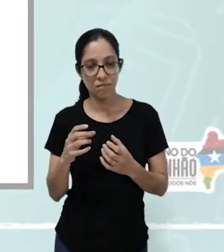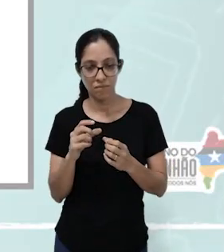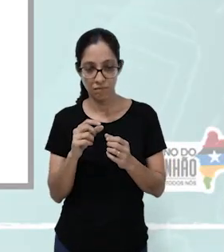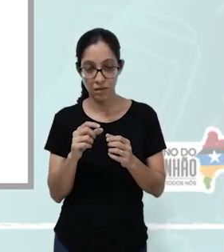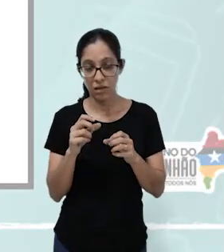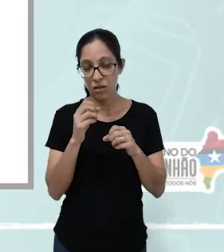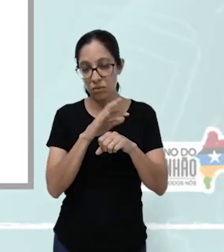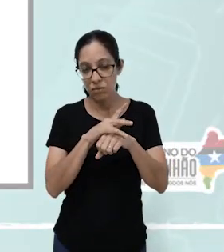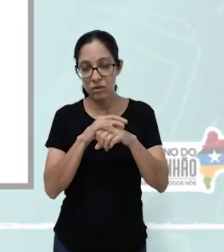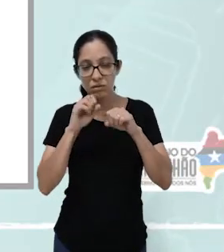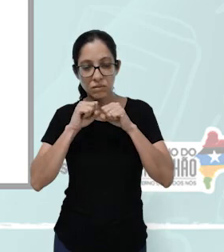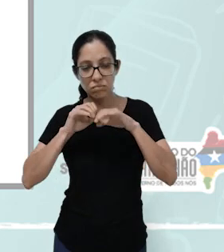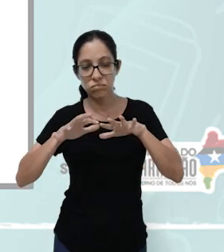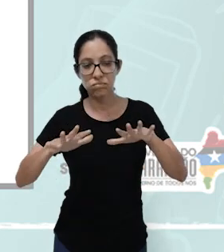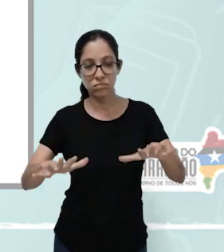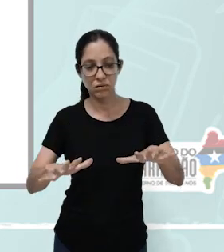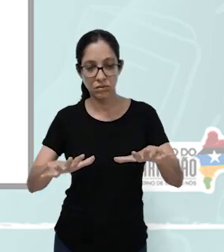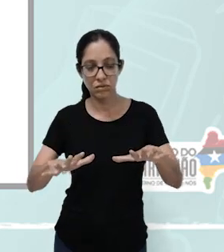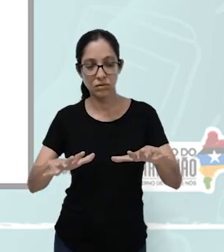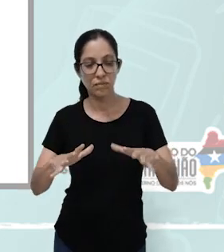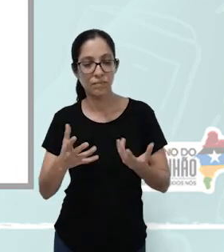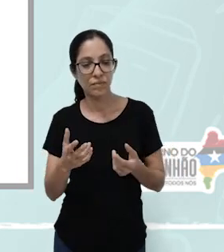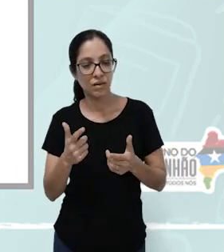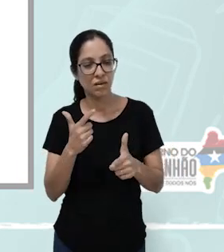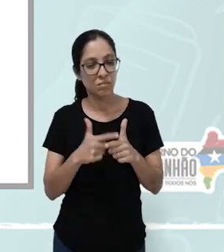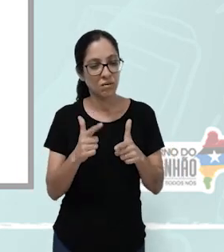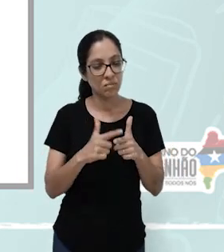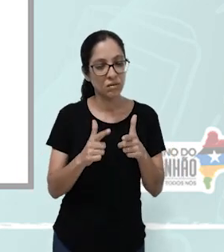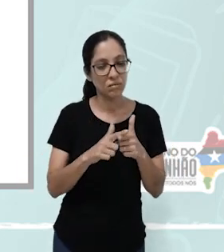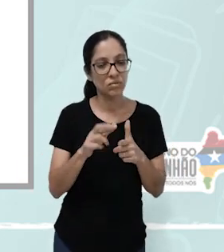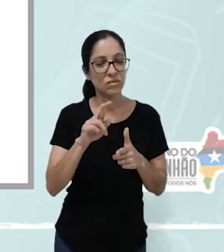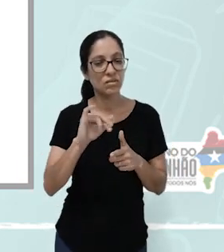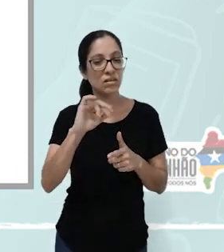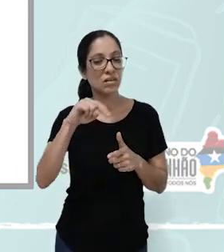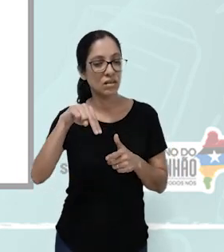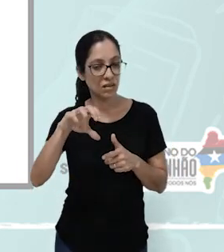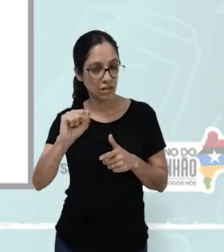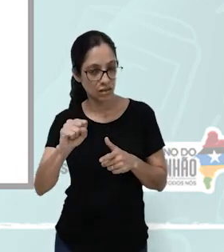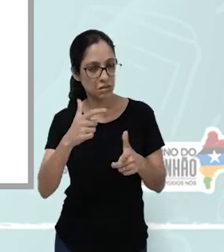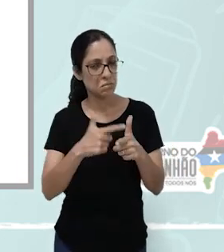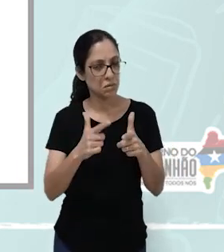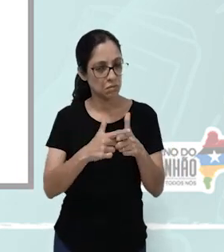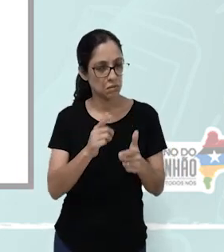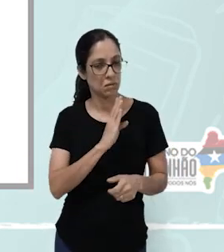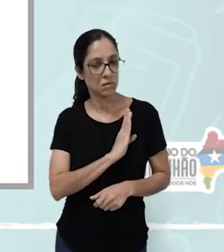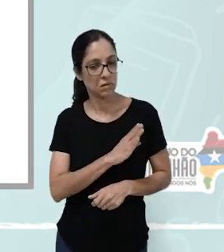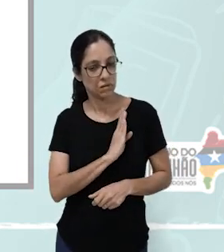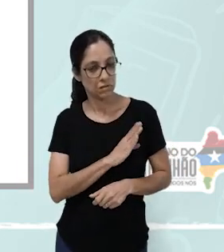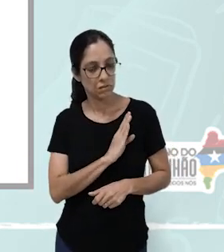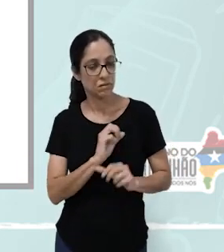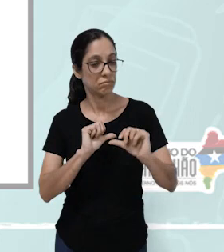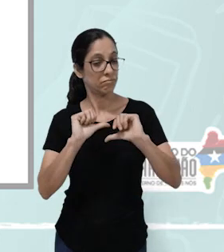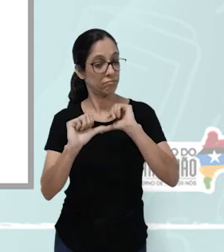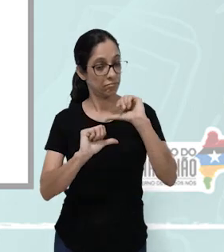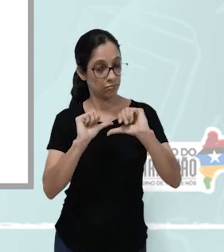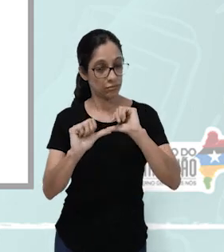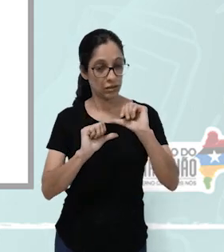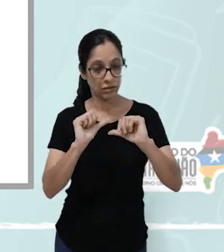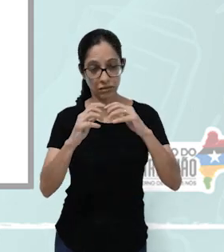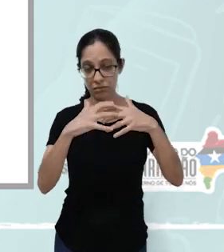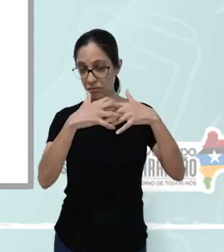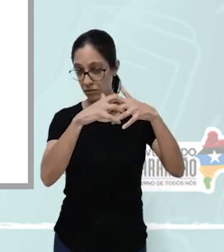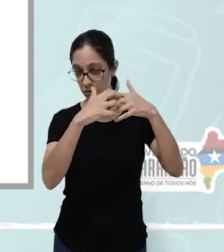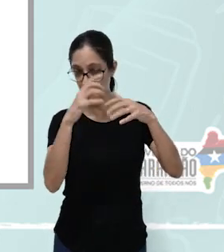doenças contagiosas, mau funcionamento dos rins, problemas de coração, alterações na capacidade